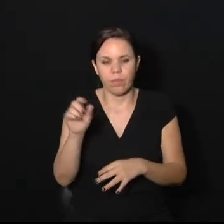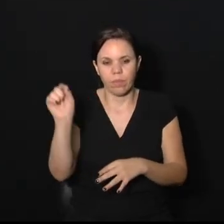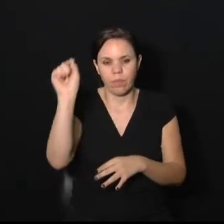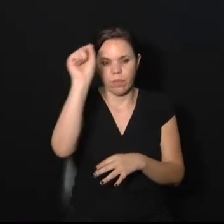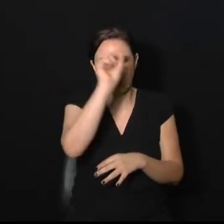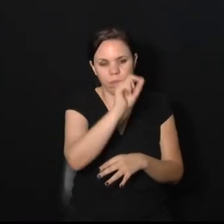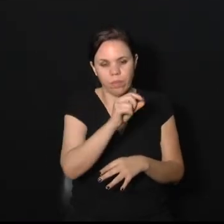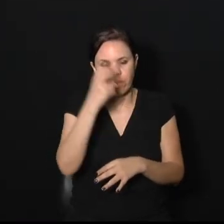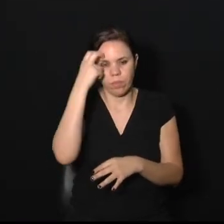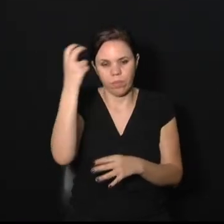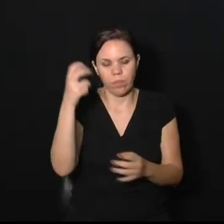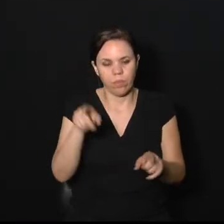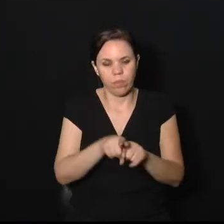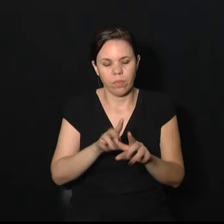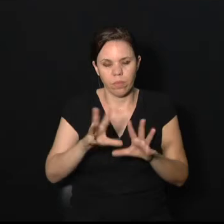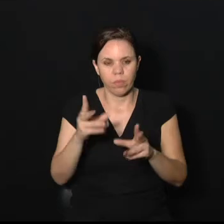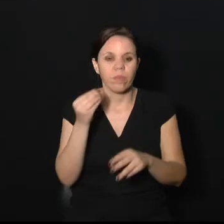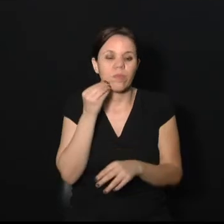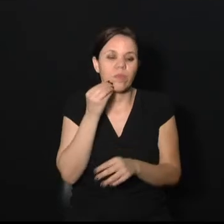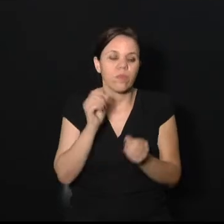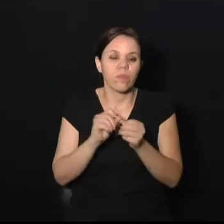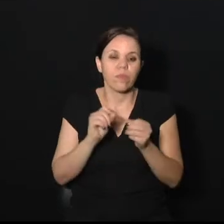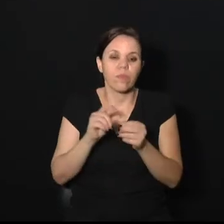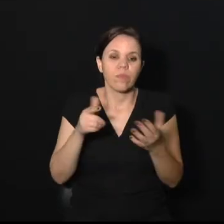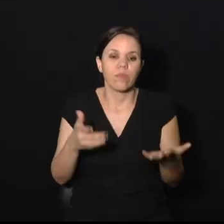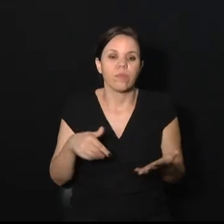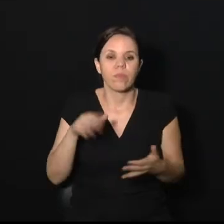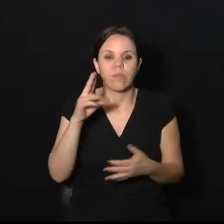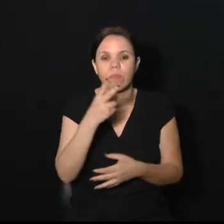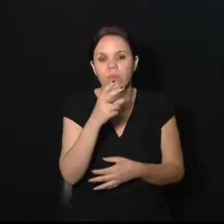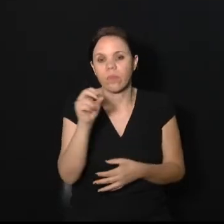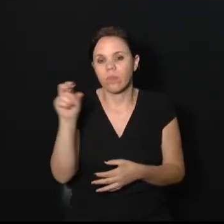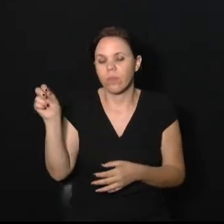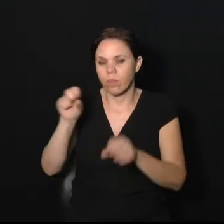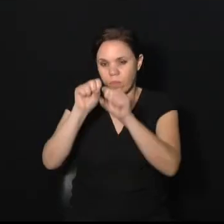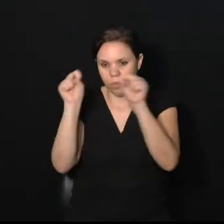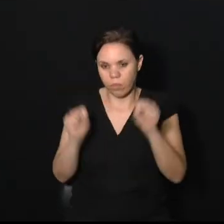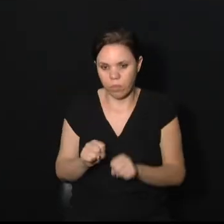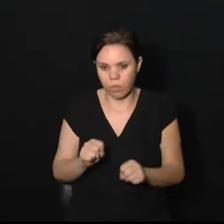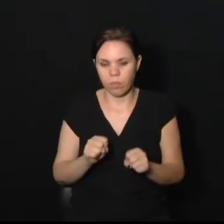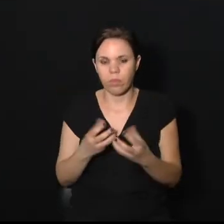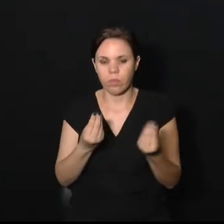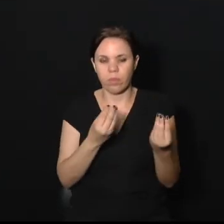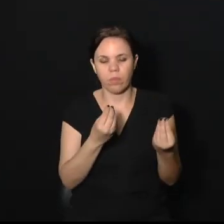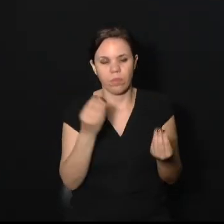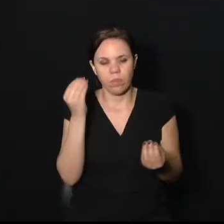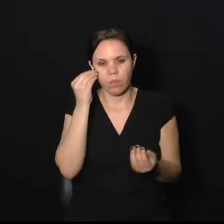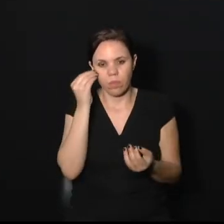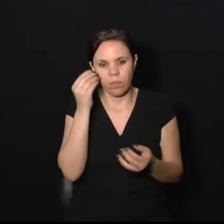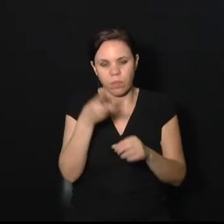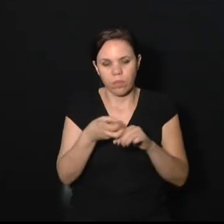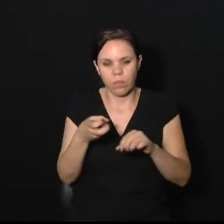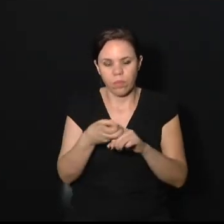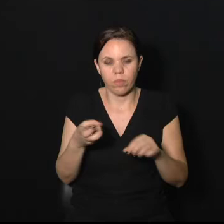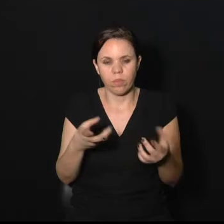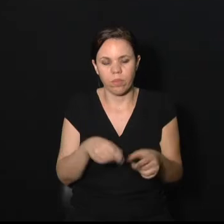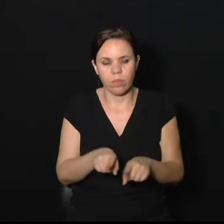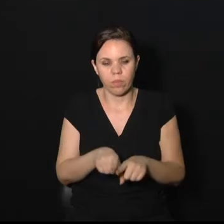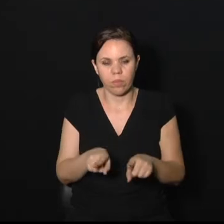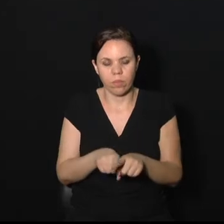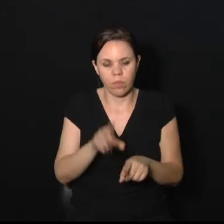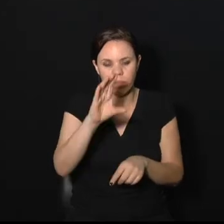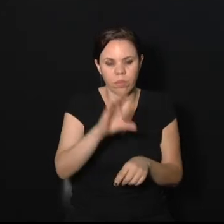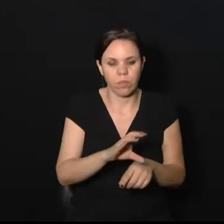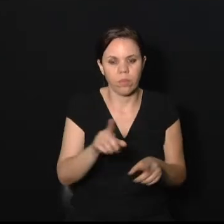todas as oportunidades e também tudo que já foi feito. Campinas tem mais de 200 sistemas, Campinas tem muitos aplicativos já que atendem o cidadão. Então, a gente